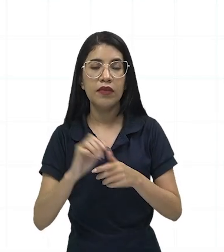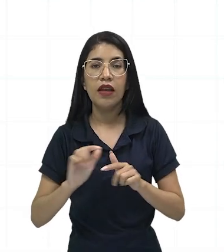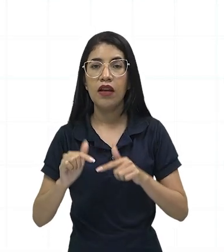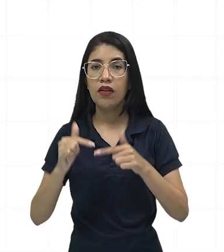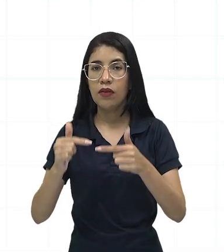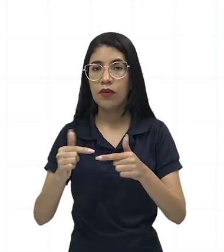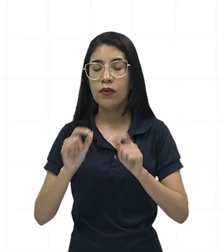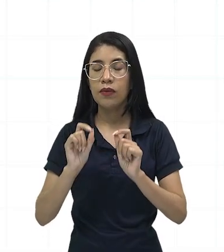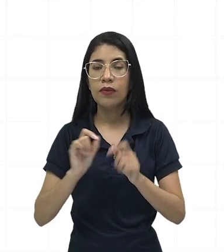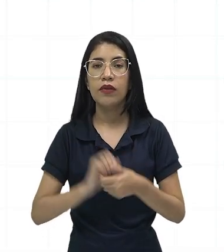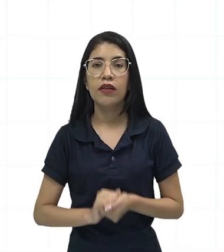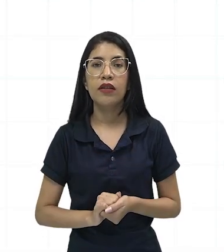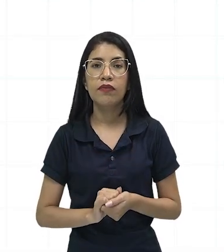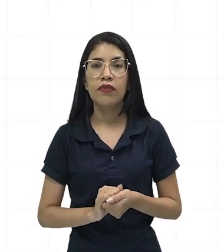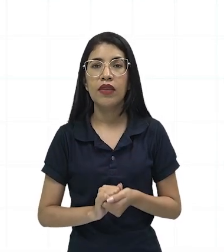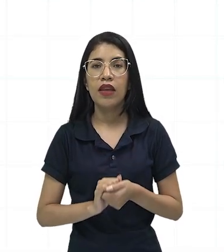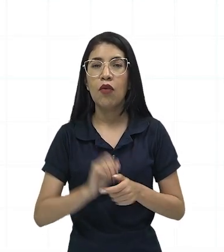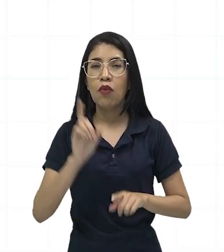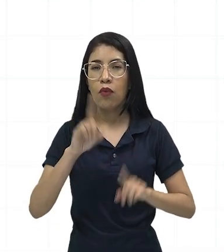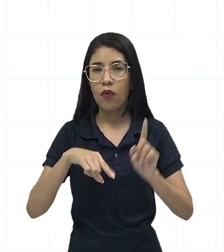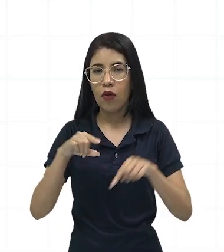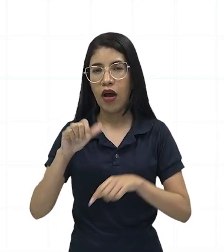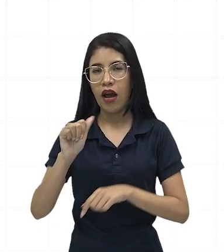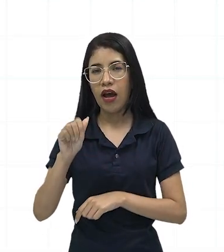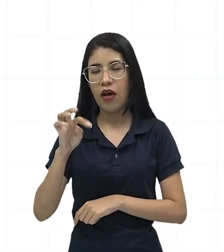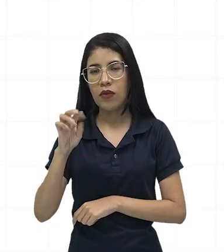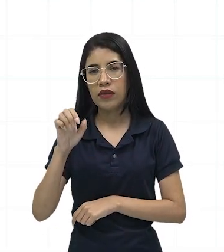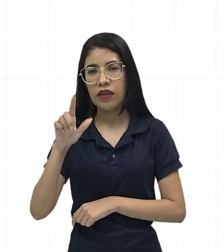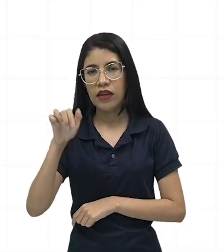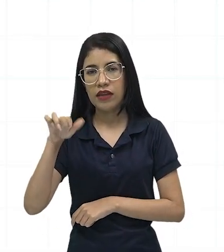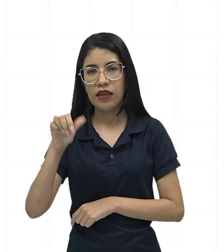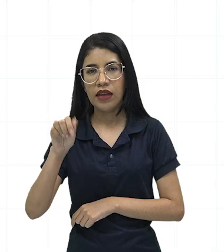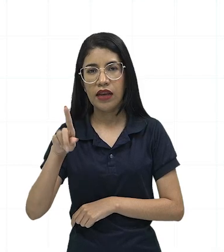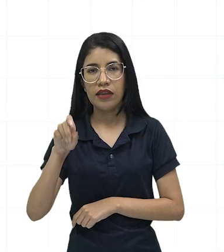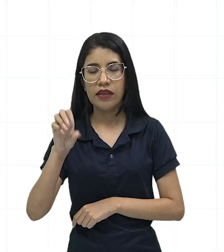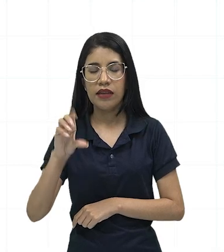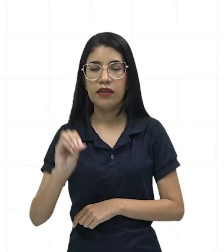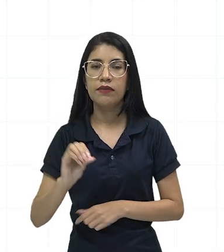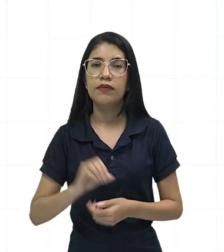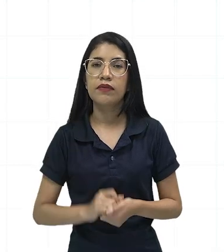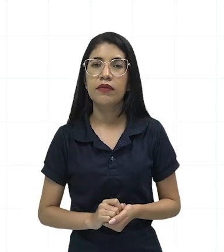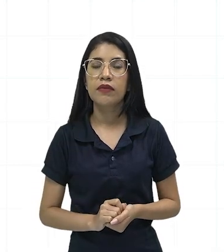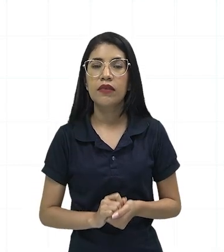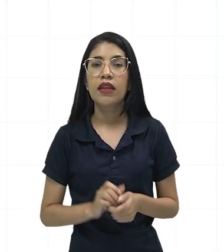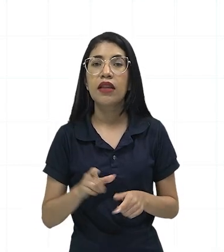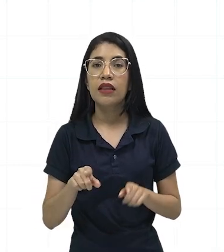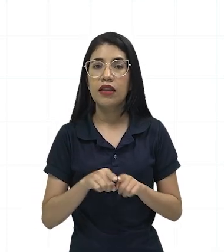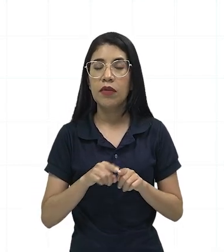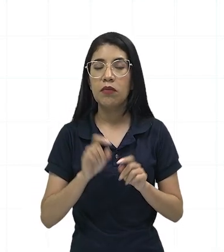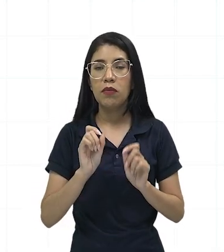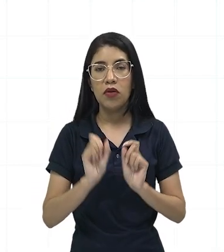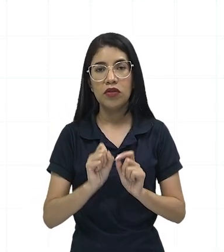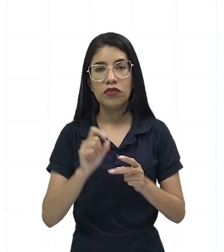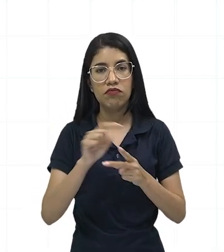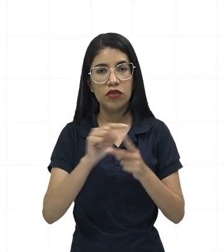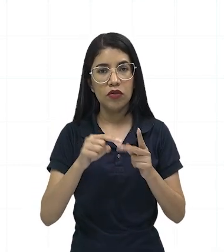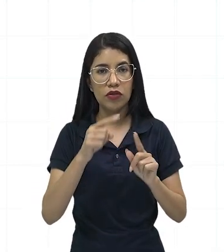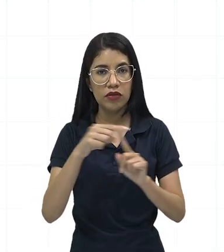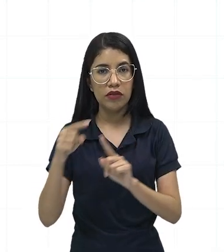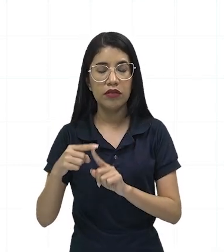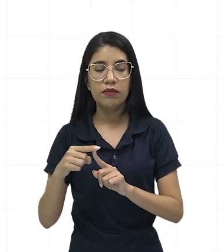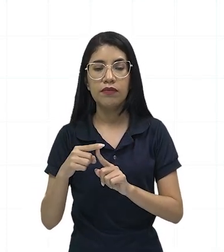fonte alternada. A bateria é uma fonte contínua, mas eu também tenho aqui uma fonte alternada. A